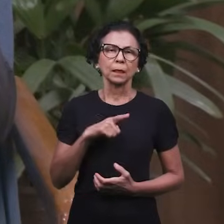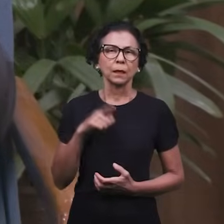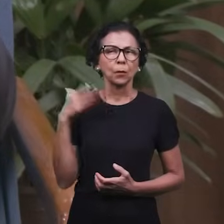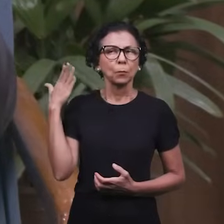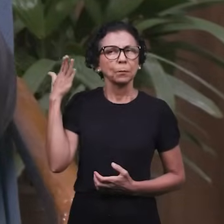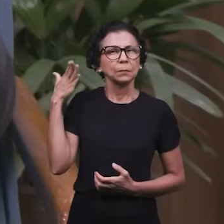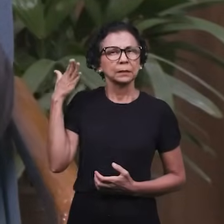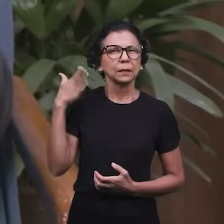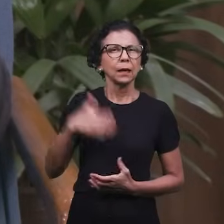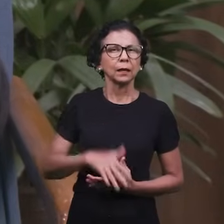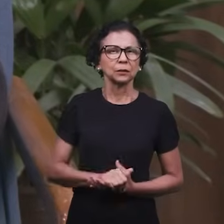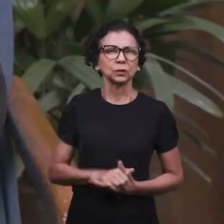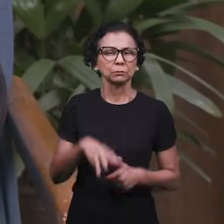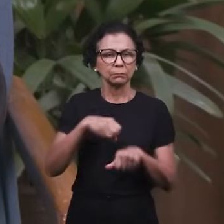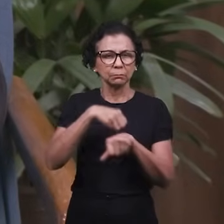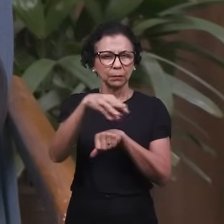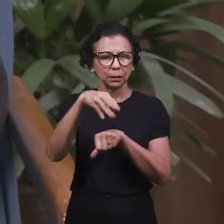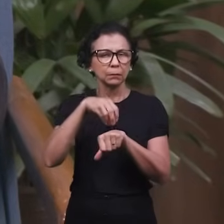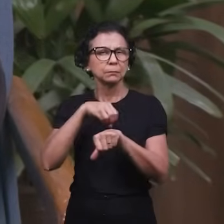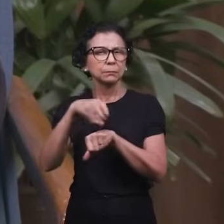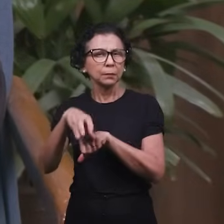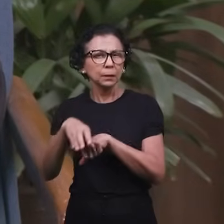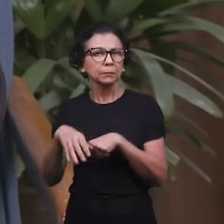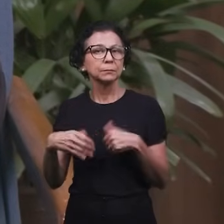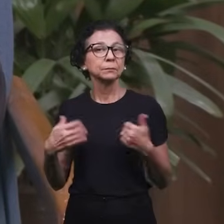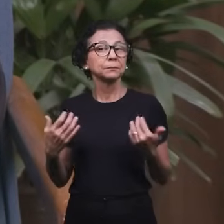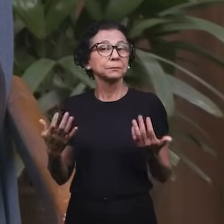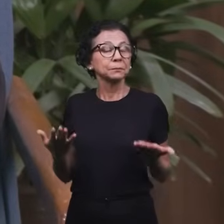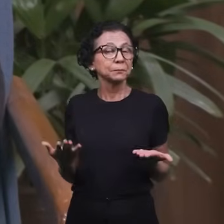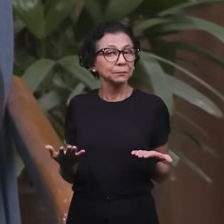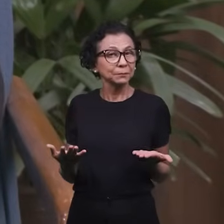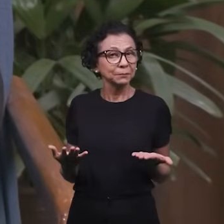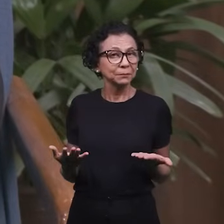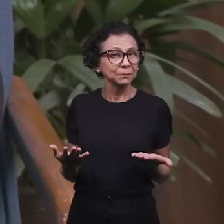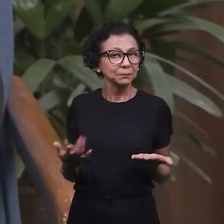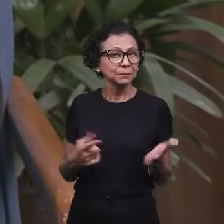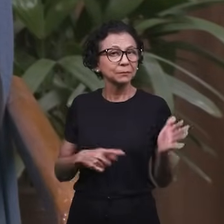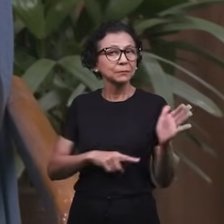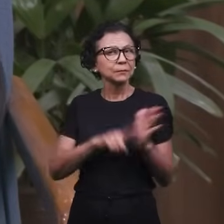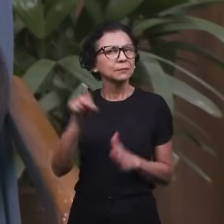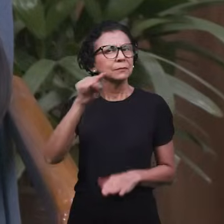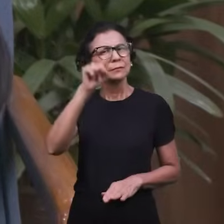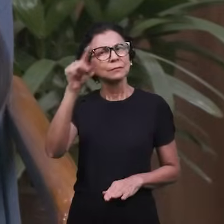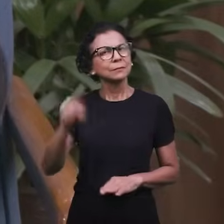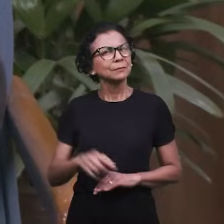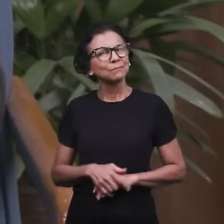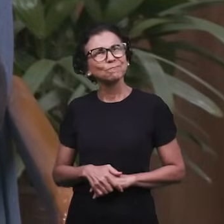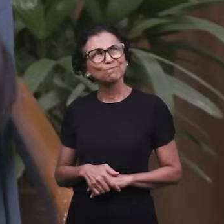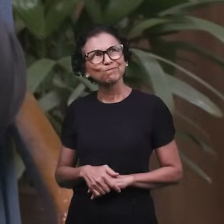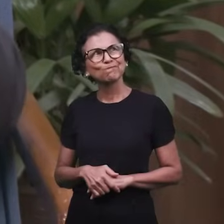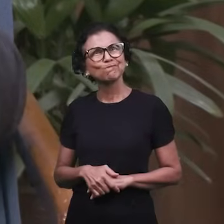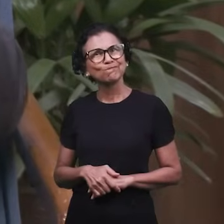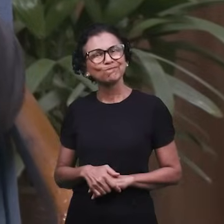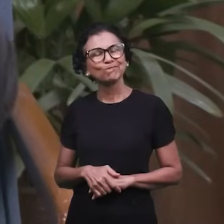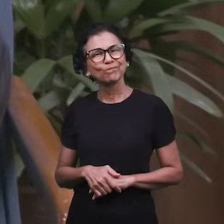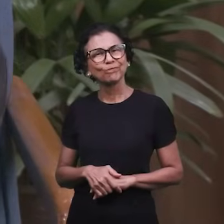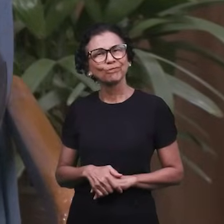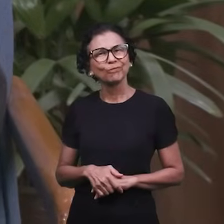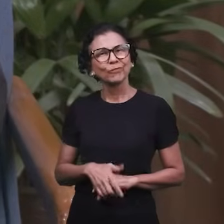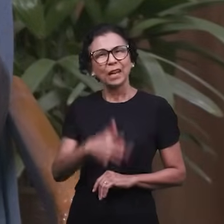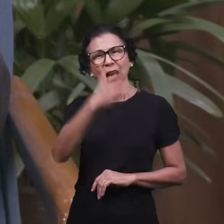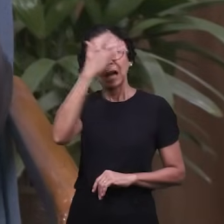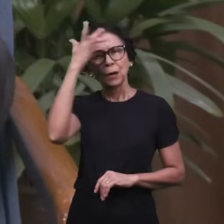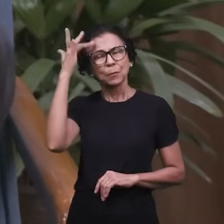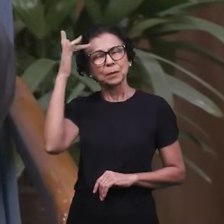mensagem que está sendo transmitida, mas a pergunta é: quem é o mensageiro? A quem é